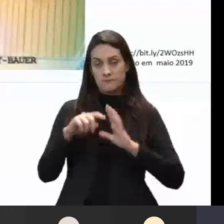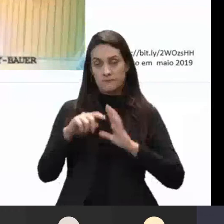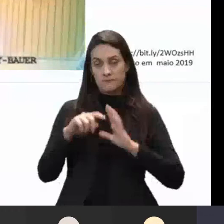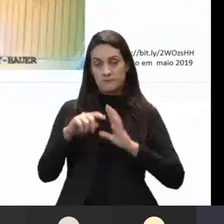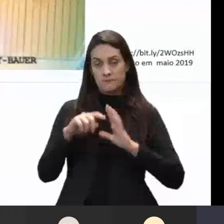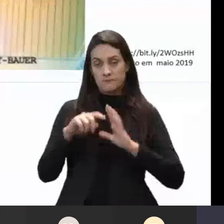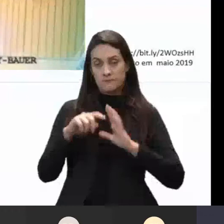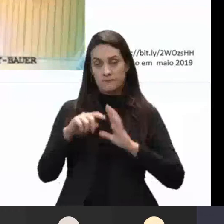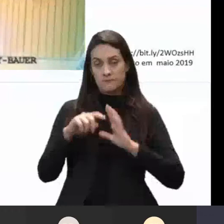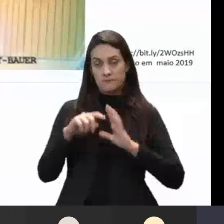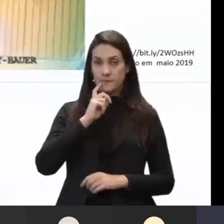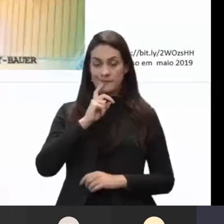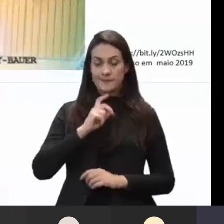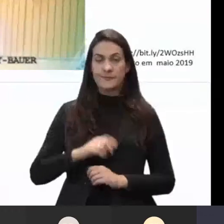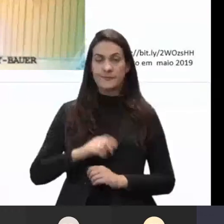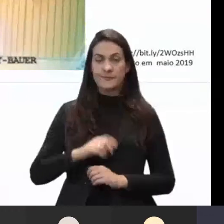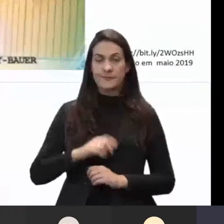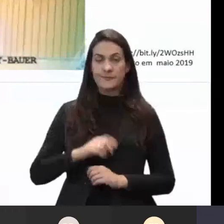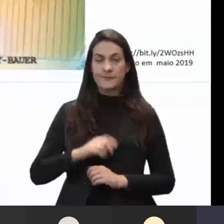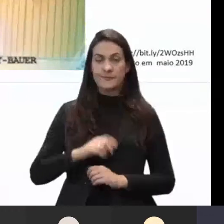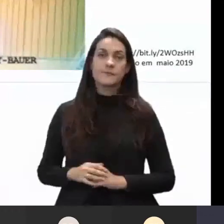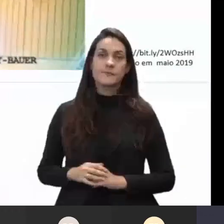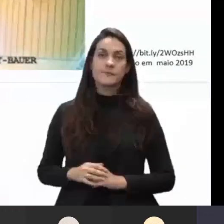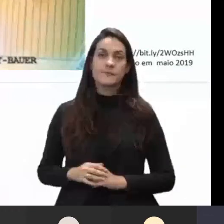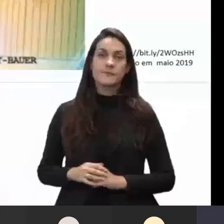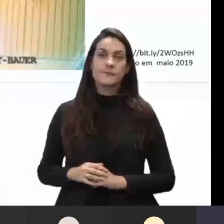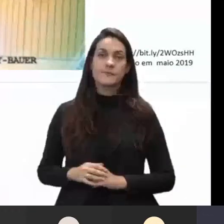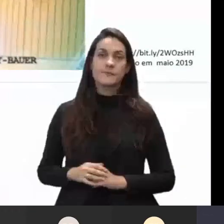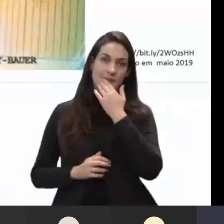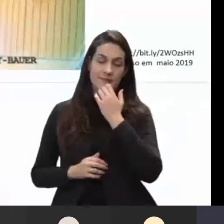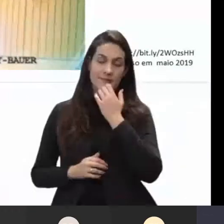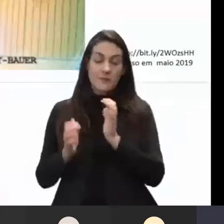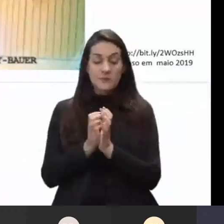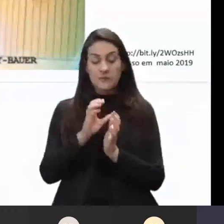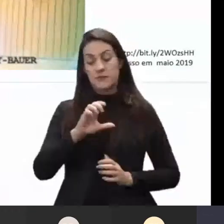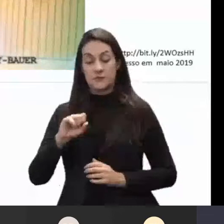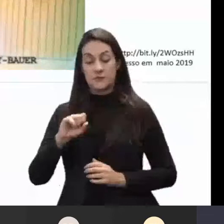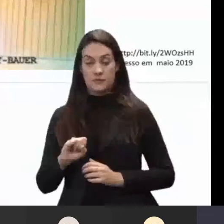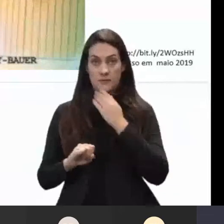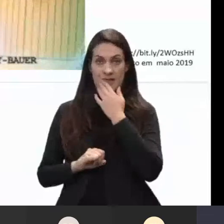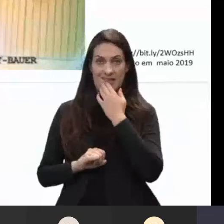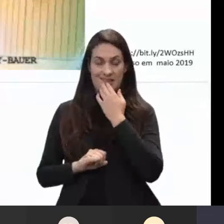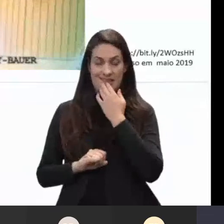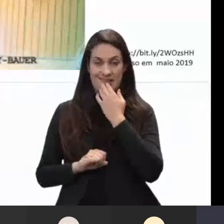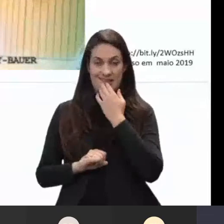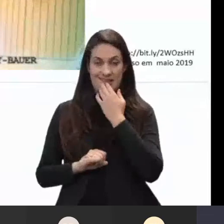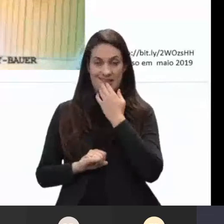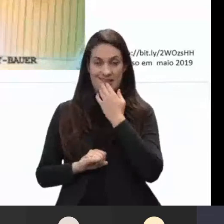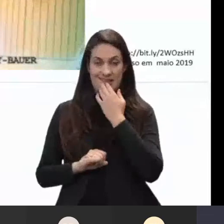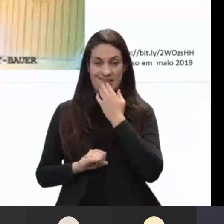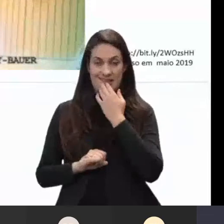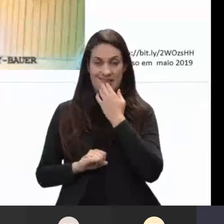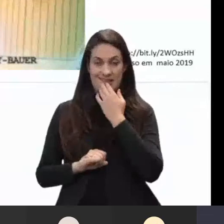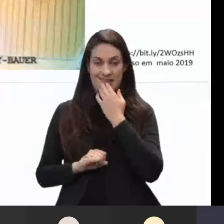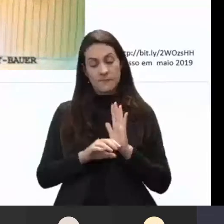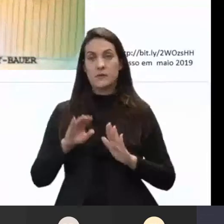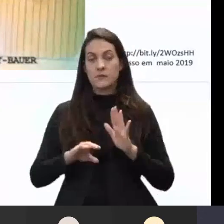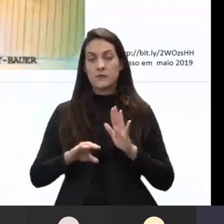Então, basicamente, esse comitê, o CLSI, ele vai padronizar essas tabelas de acordo com o grupo